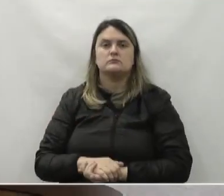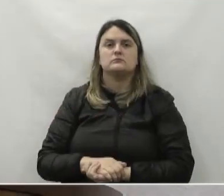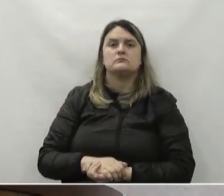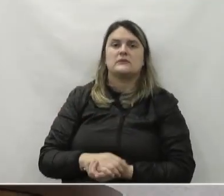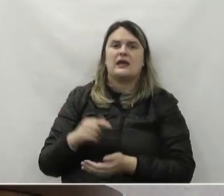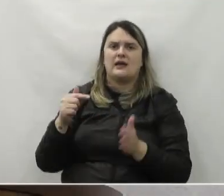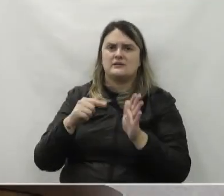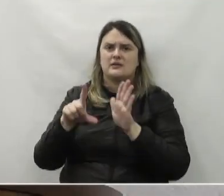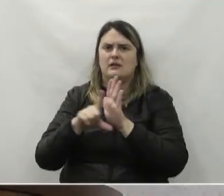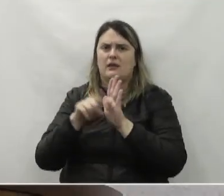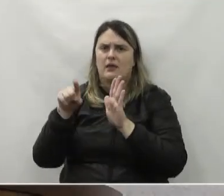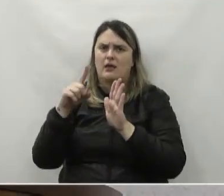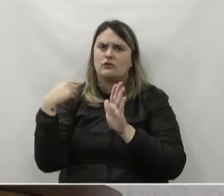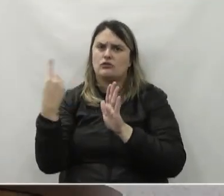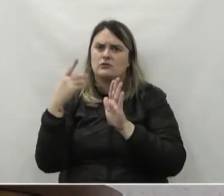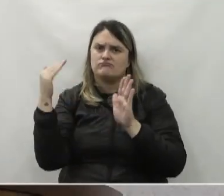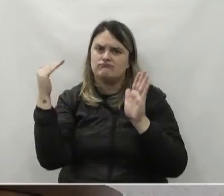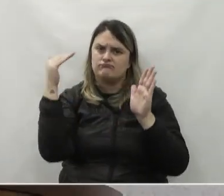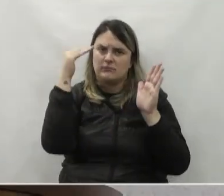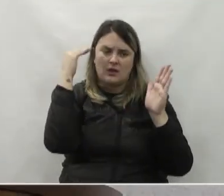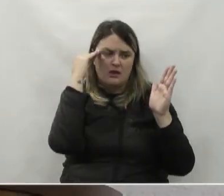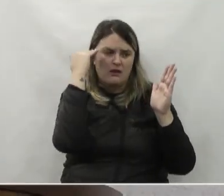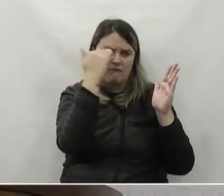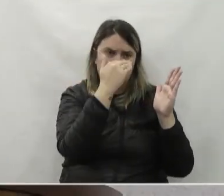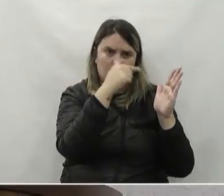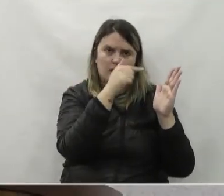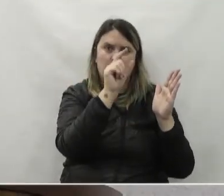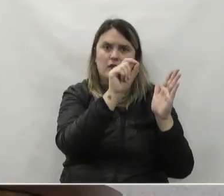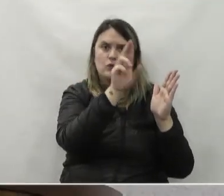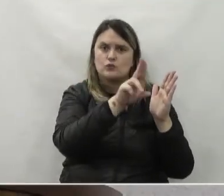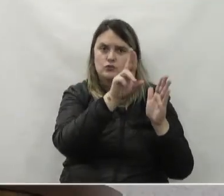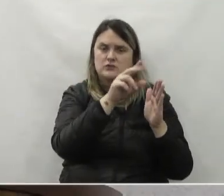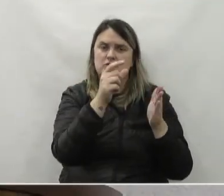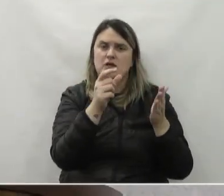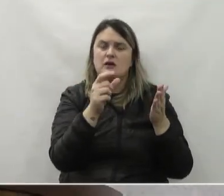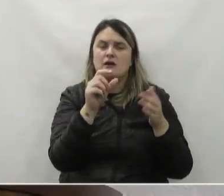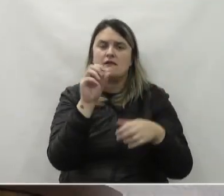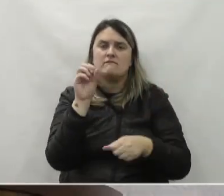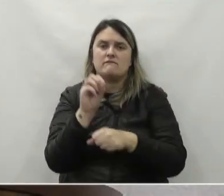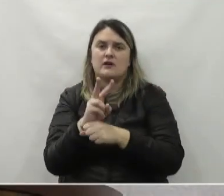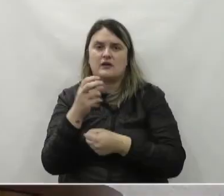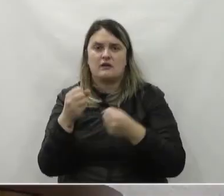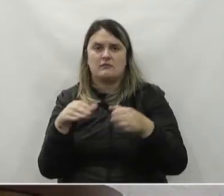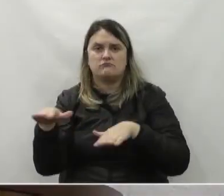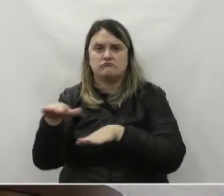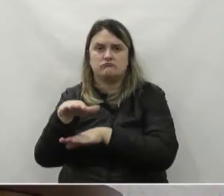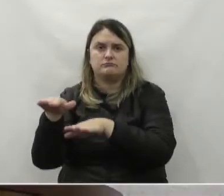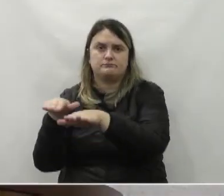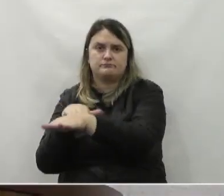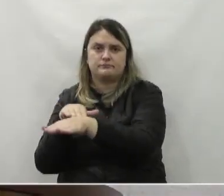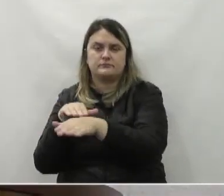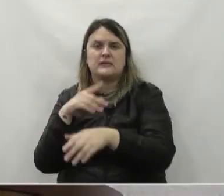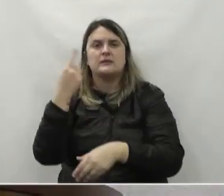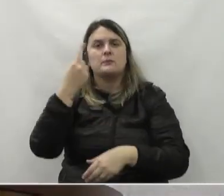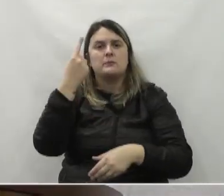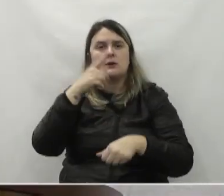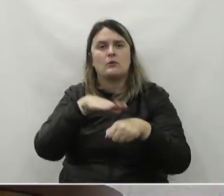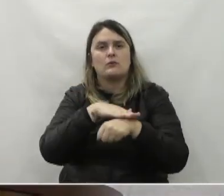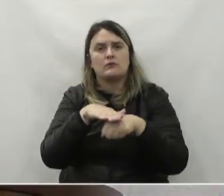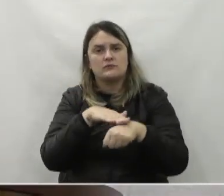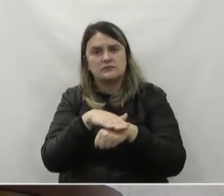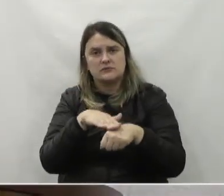como referência aí para os usuários do STAR. Então, uma primeira conversa para